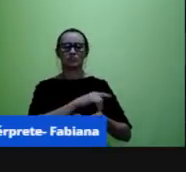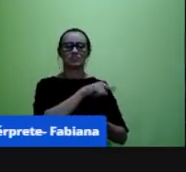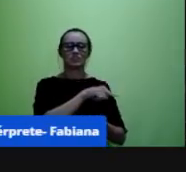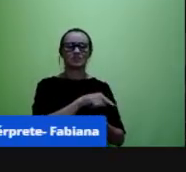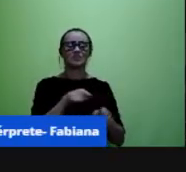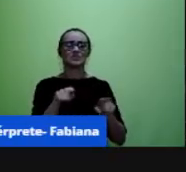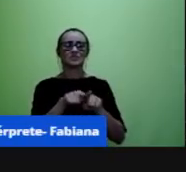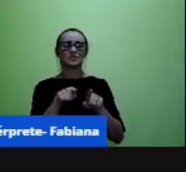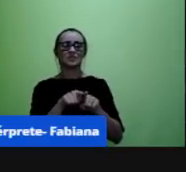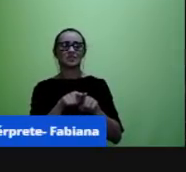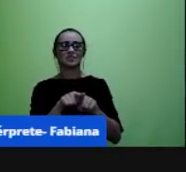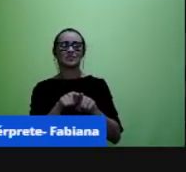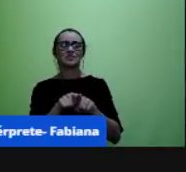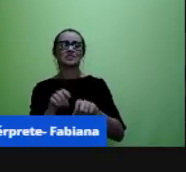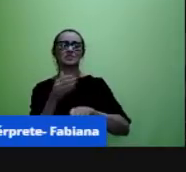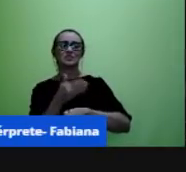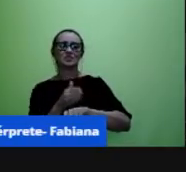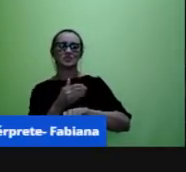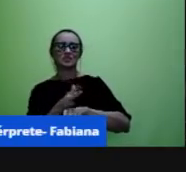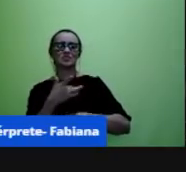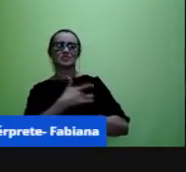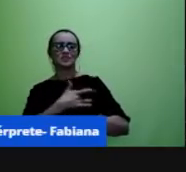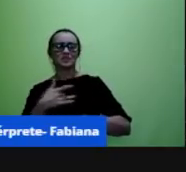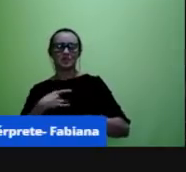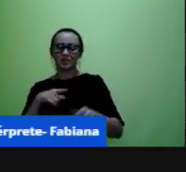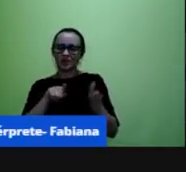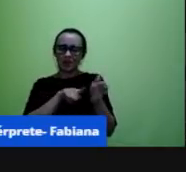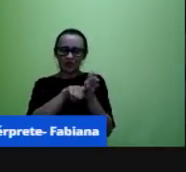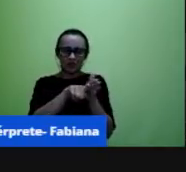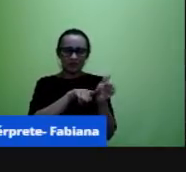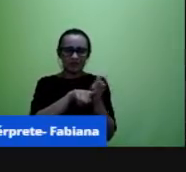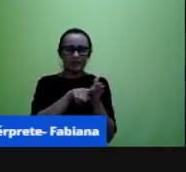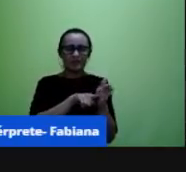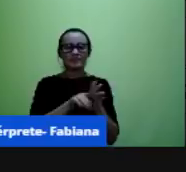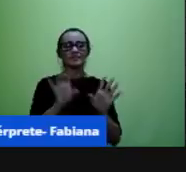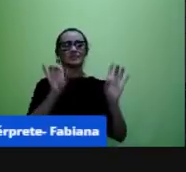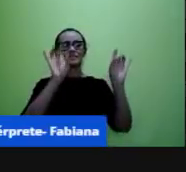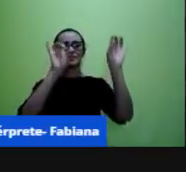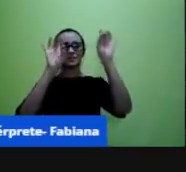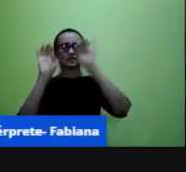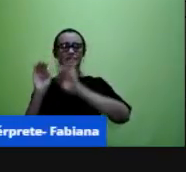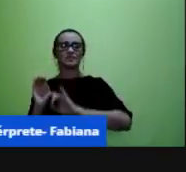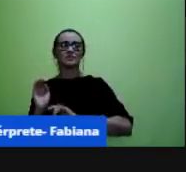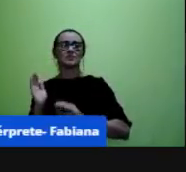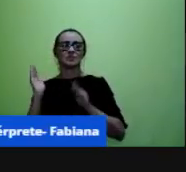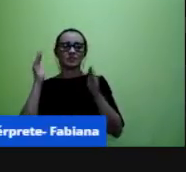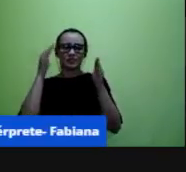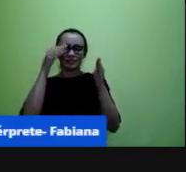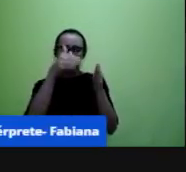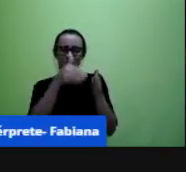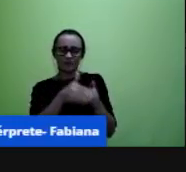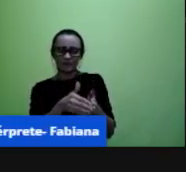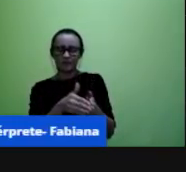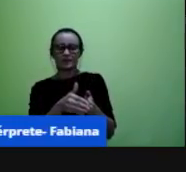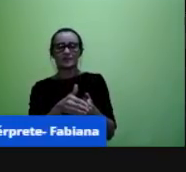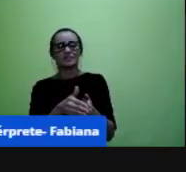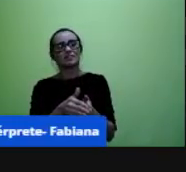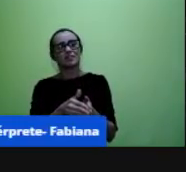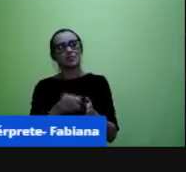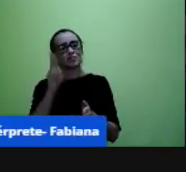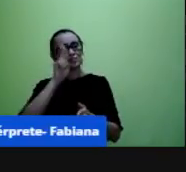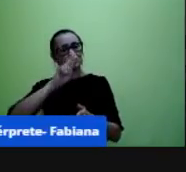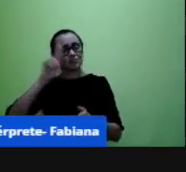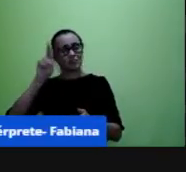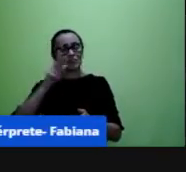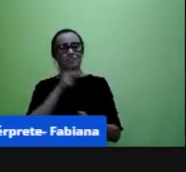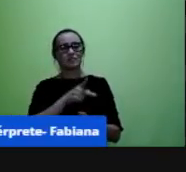e Saúde, um grupo de estudos e pesquisas voltadas a essa temática, coordenado pelo professor Joel. E hoje eu estou